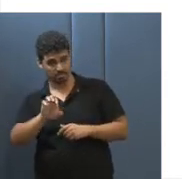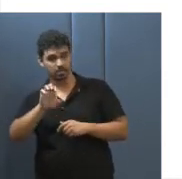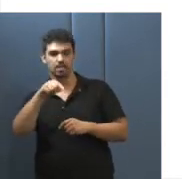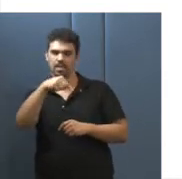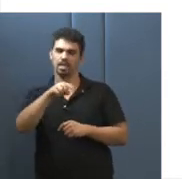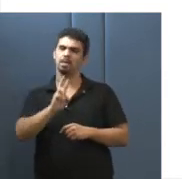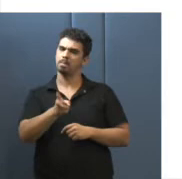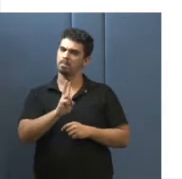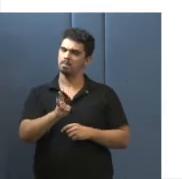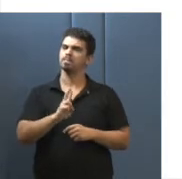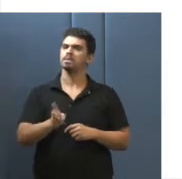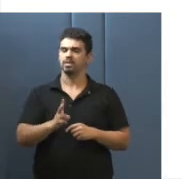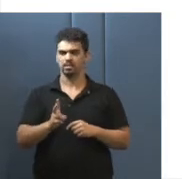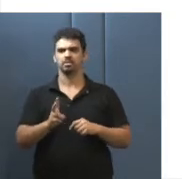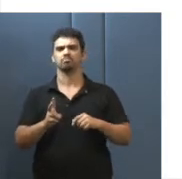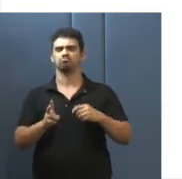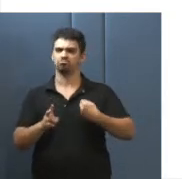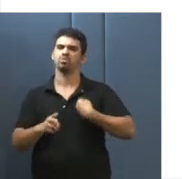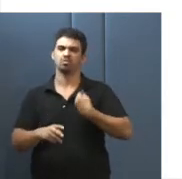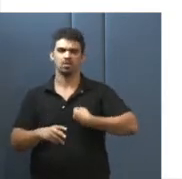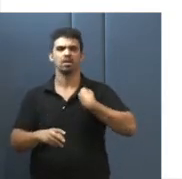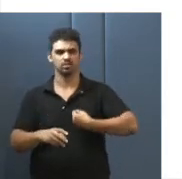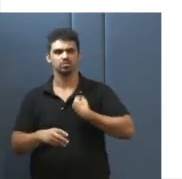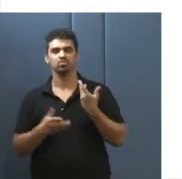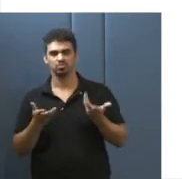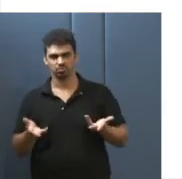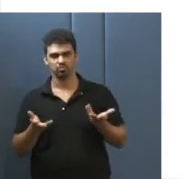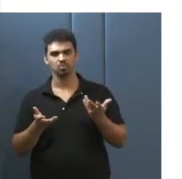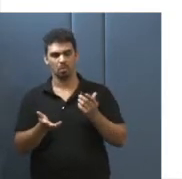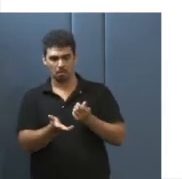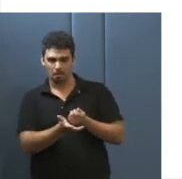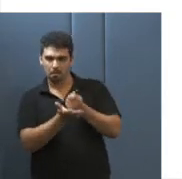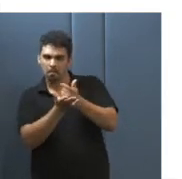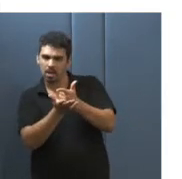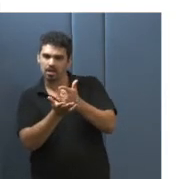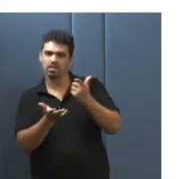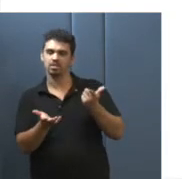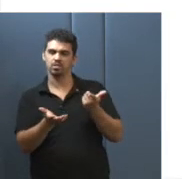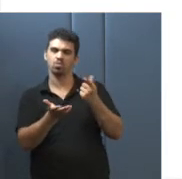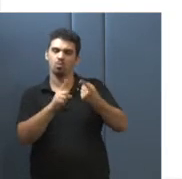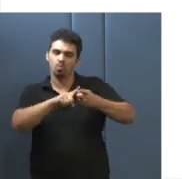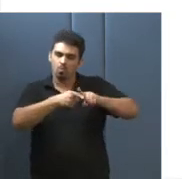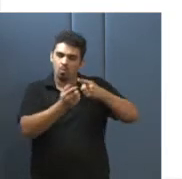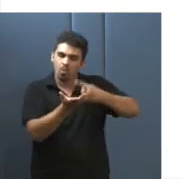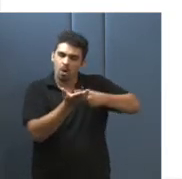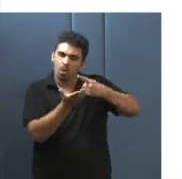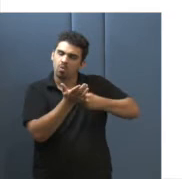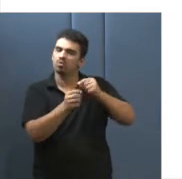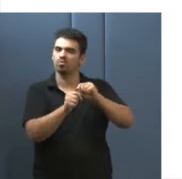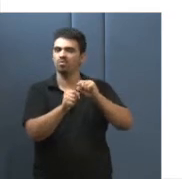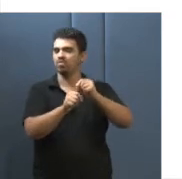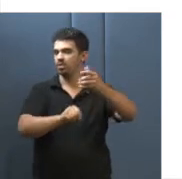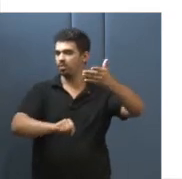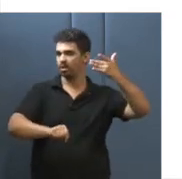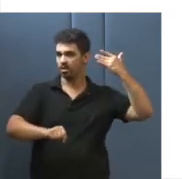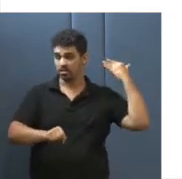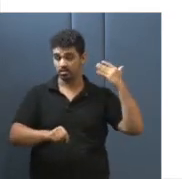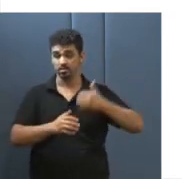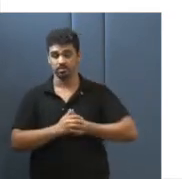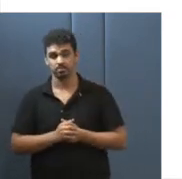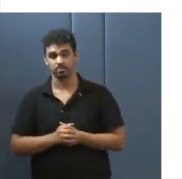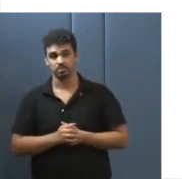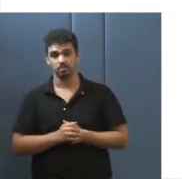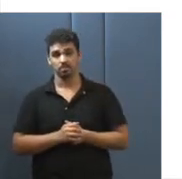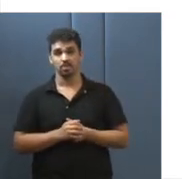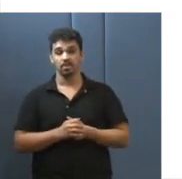permanecem ativos ainda. Moçambique pagando normalmente, inclusive, o acordo que realizou conosco. Bom, tratamento de dívida dos